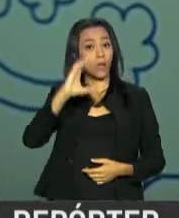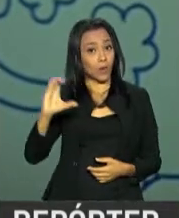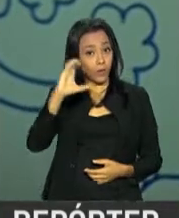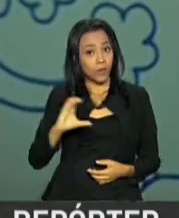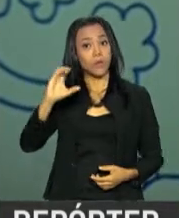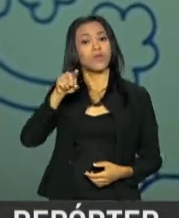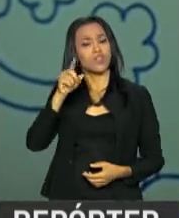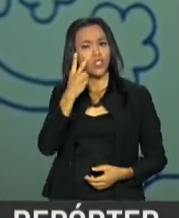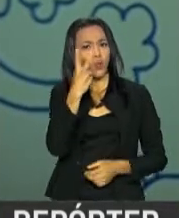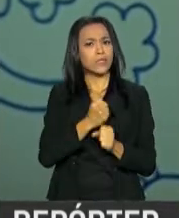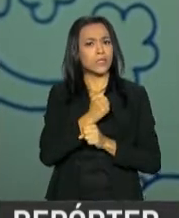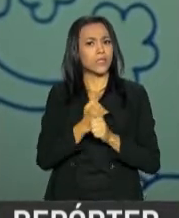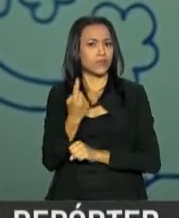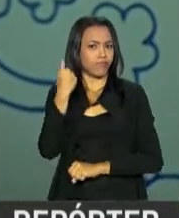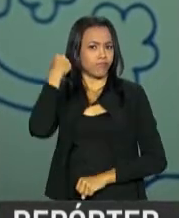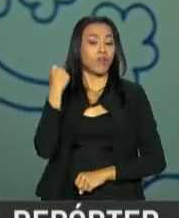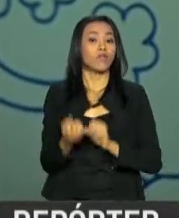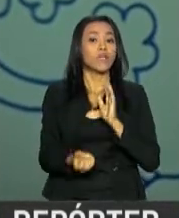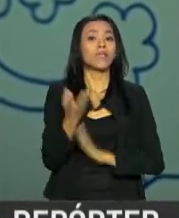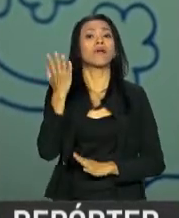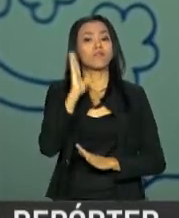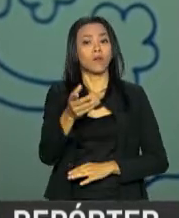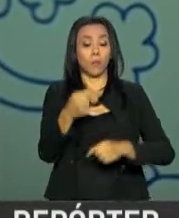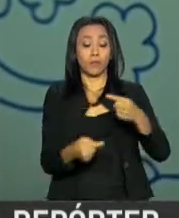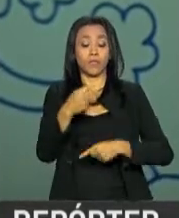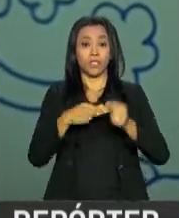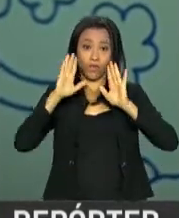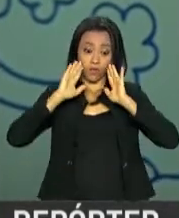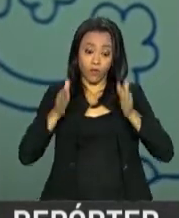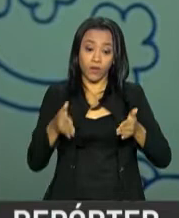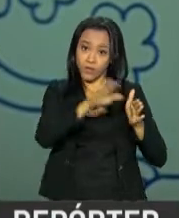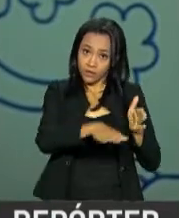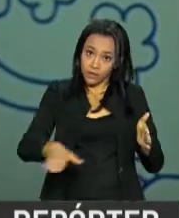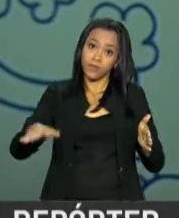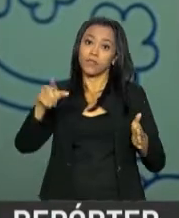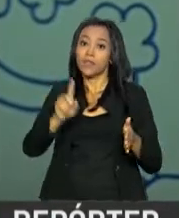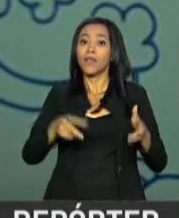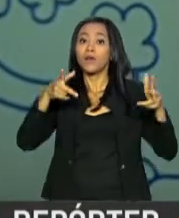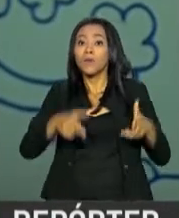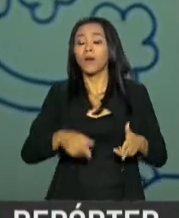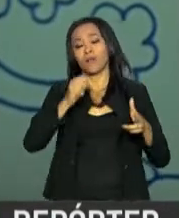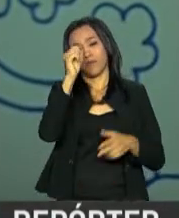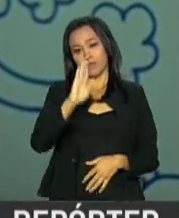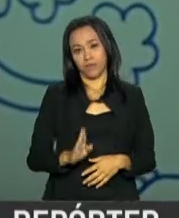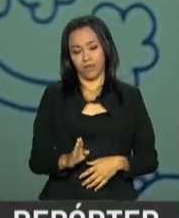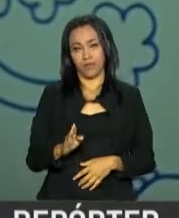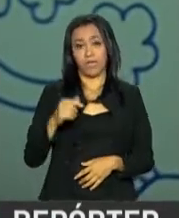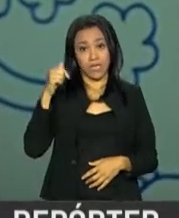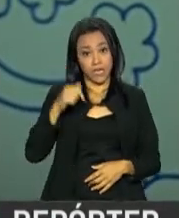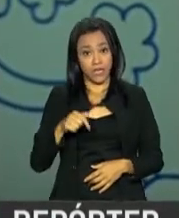foi criada na Colômbia uma política de Estado voltada à primeira infância, como é o caso do Criança Feliz no Brasil, e que a